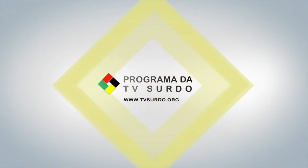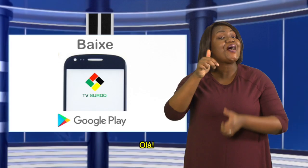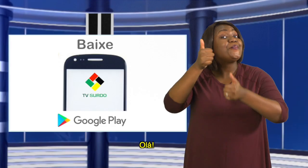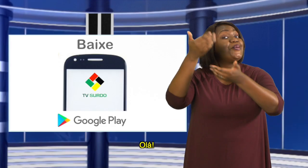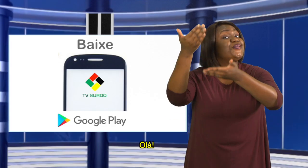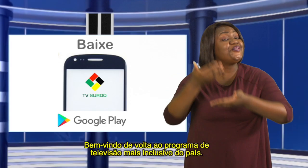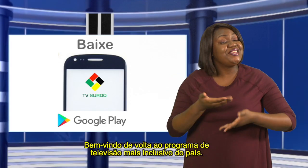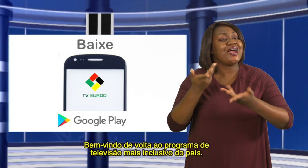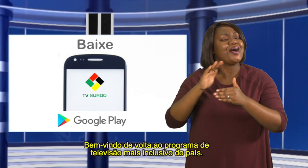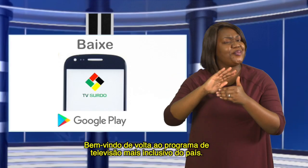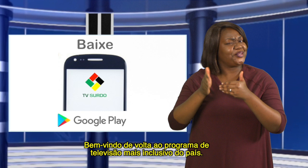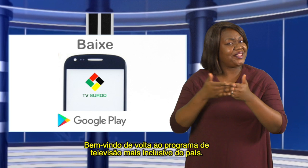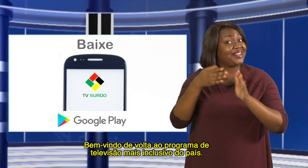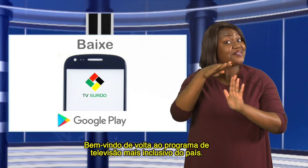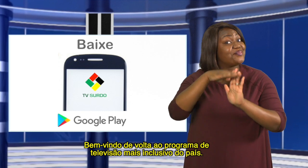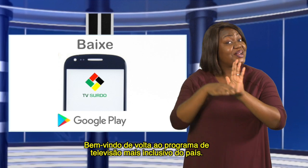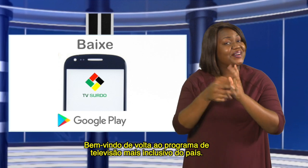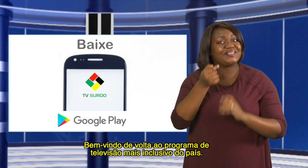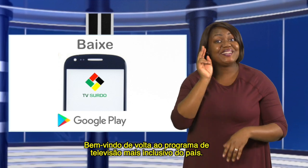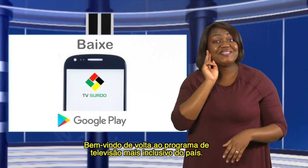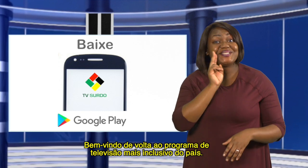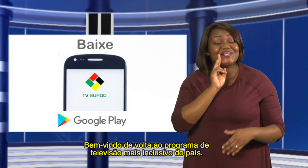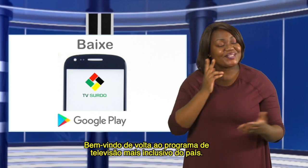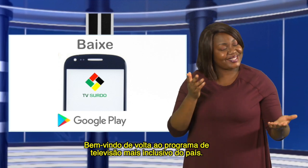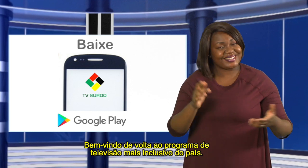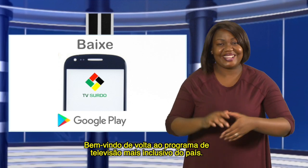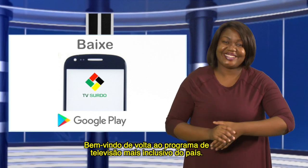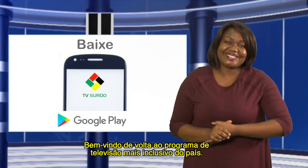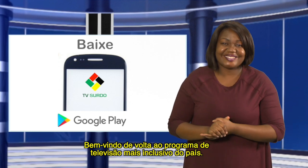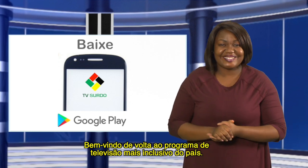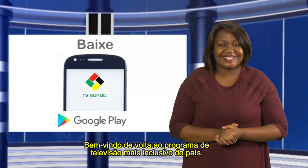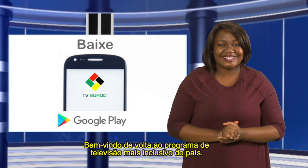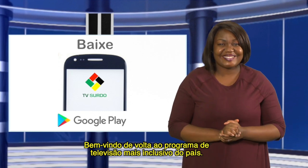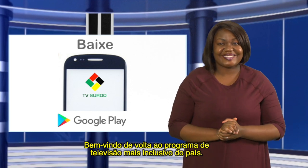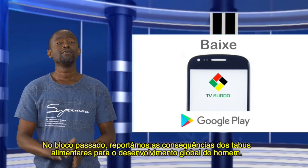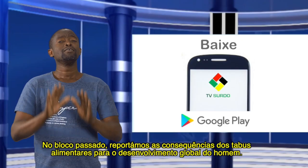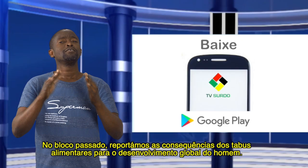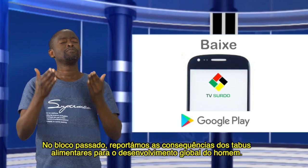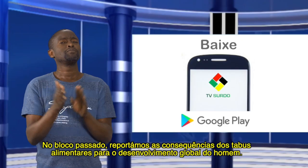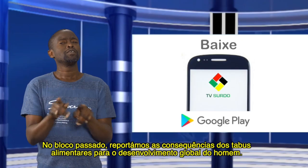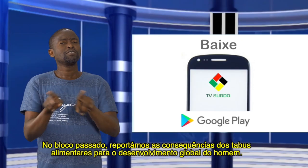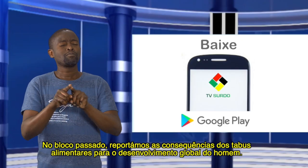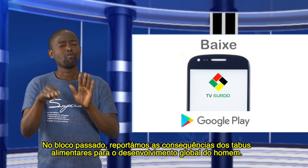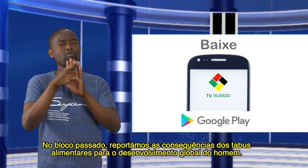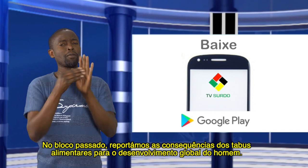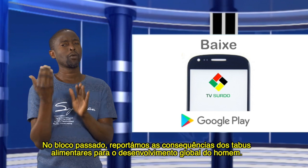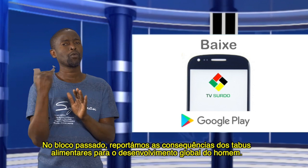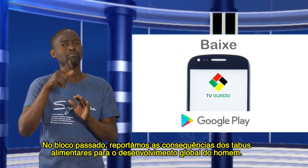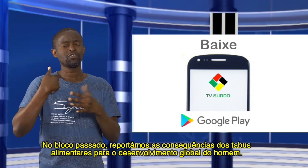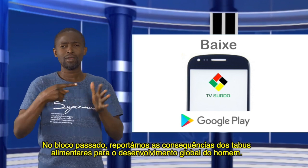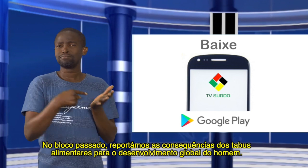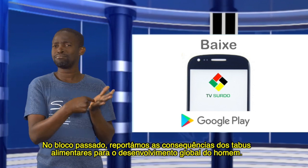Olá, bem-vindo de volta ao programa de televisão mais inclusivo do país. No blog passado,